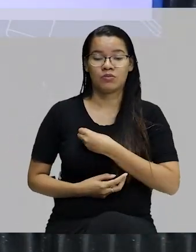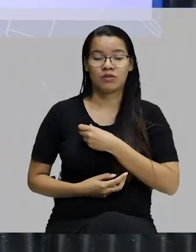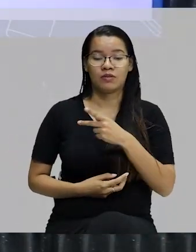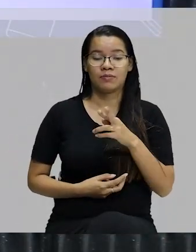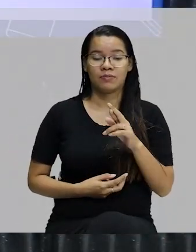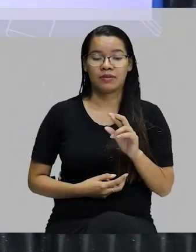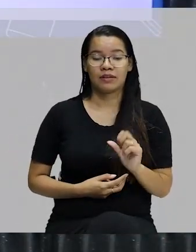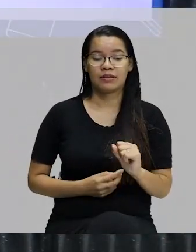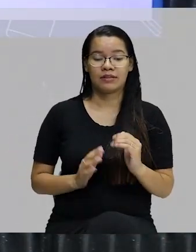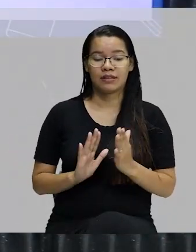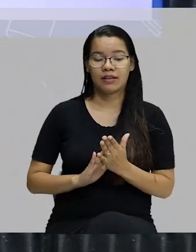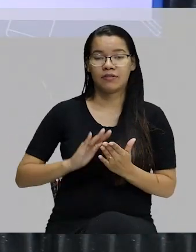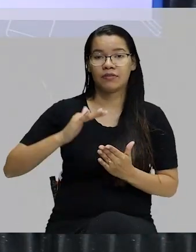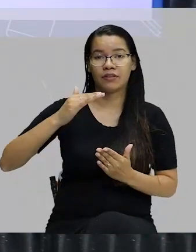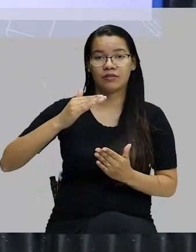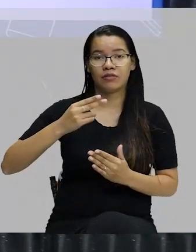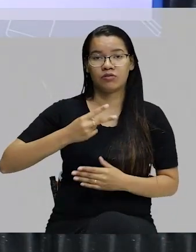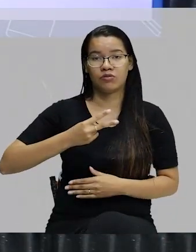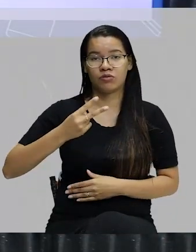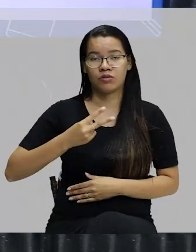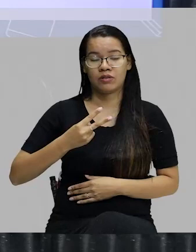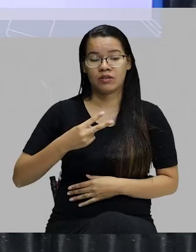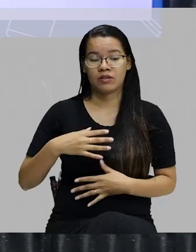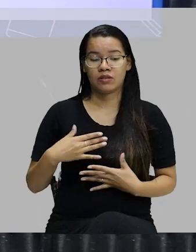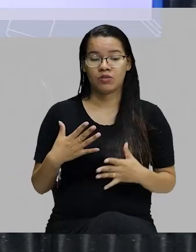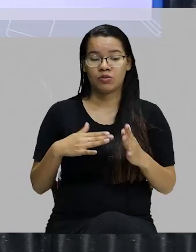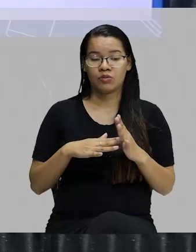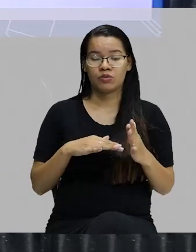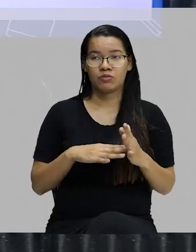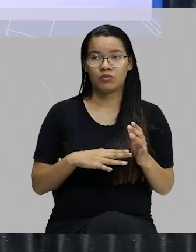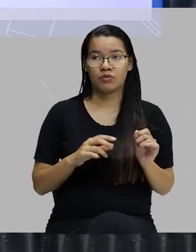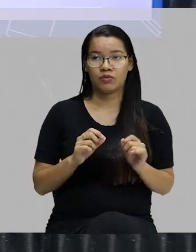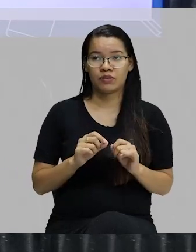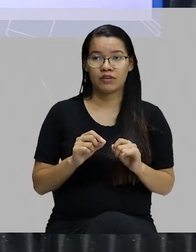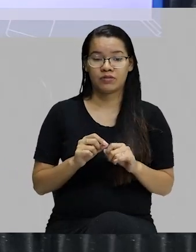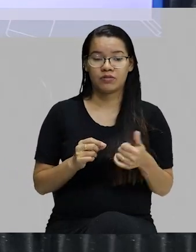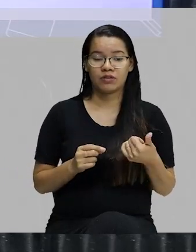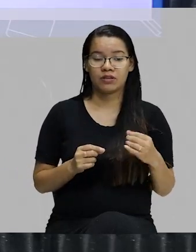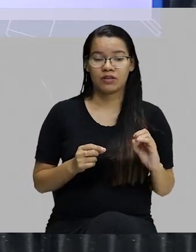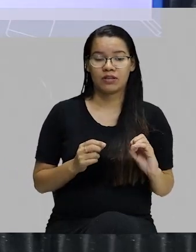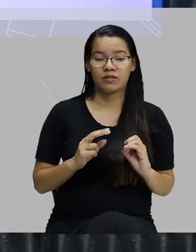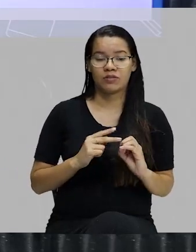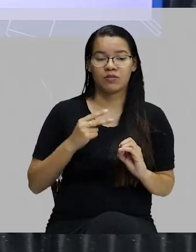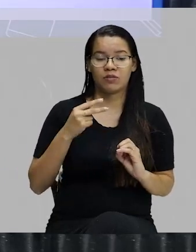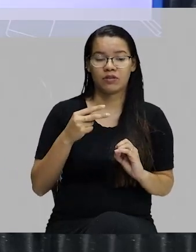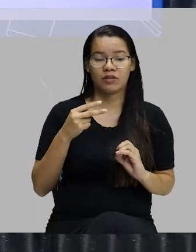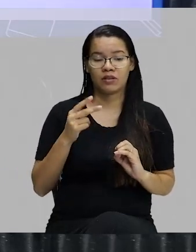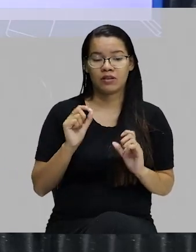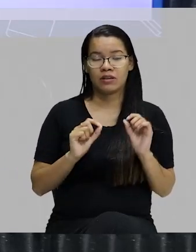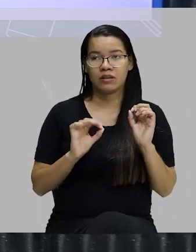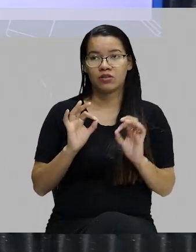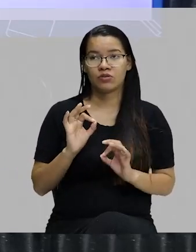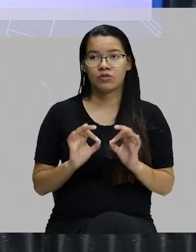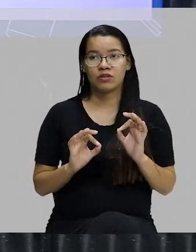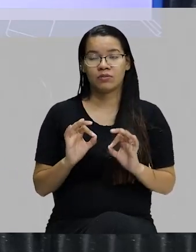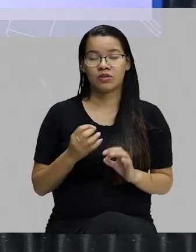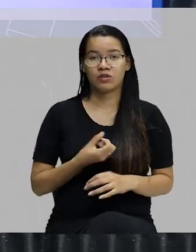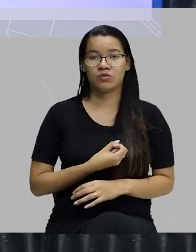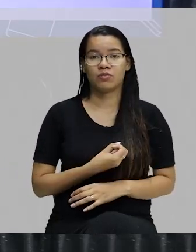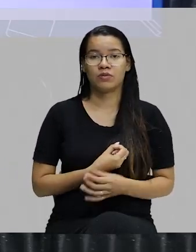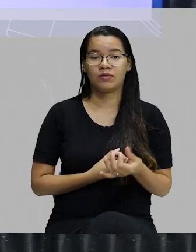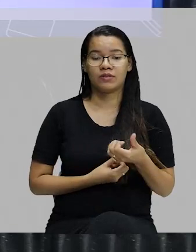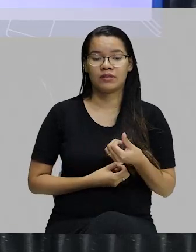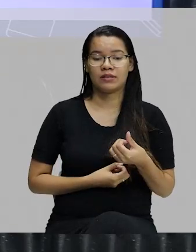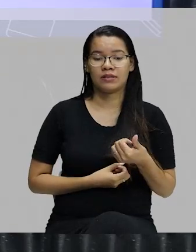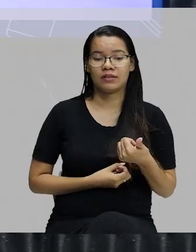ao quadrado. Logo, né, para esse último termo, eu estou fazendo o 10 ao quadrado, que é justamente o número 100. Tá